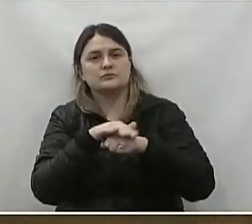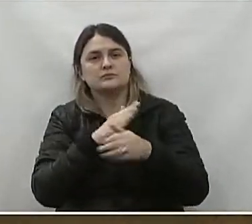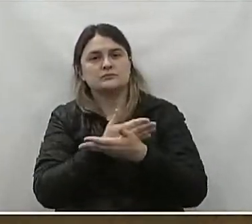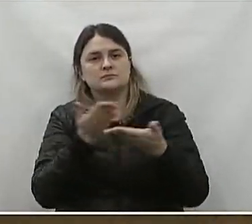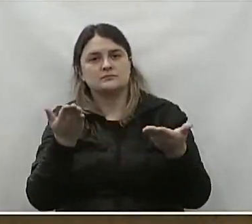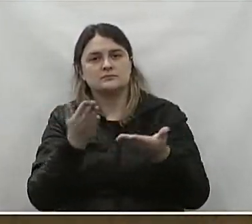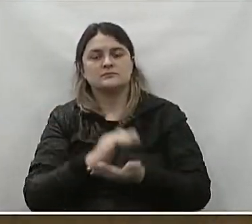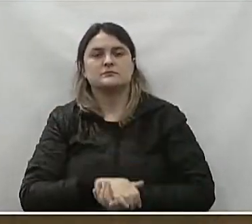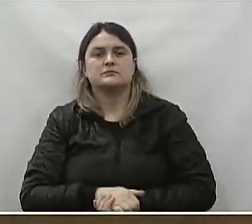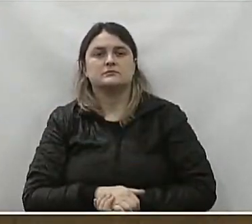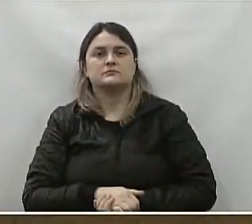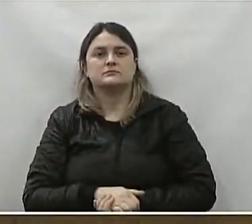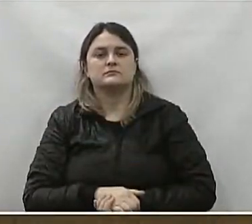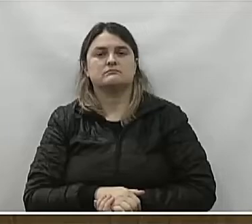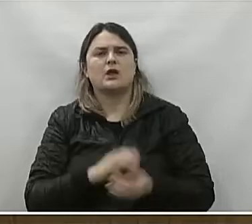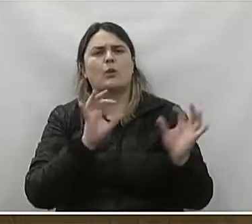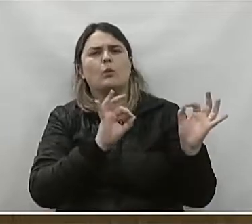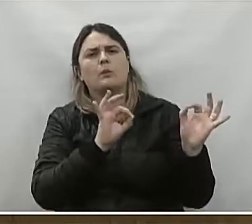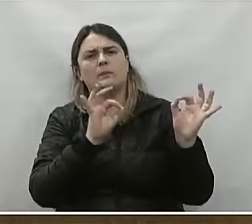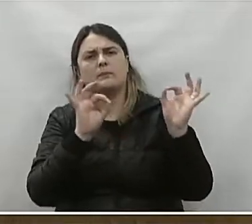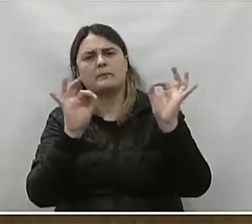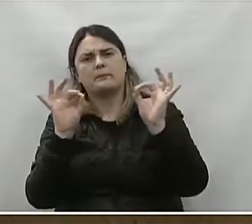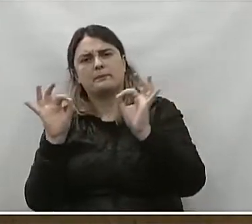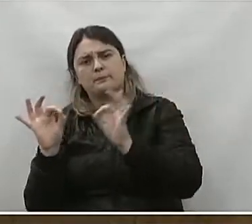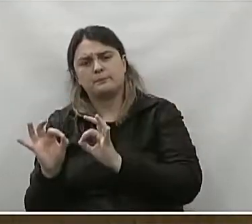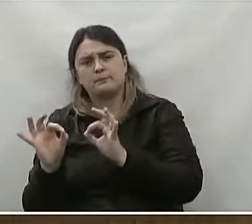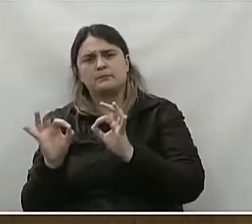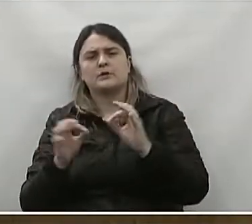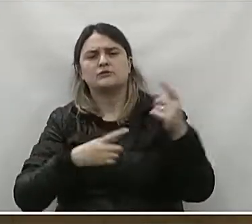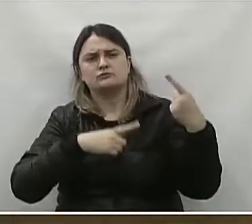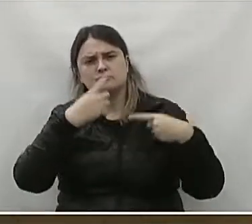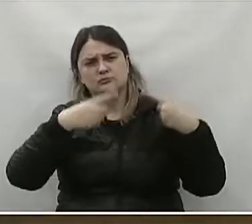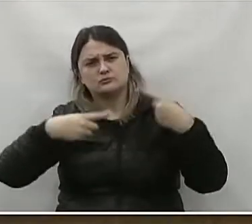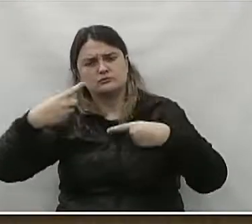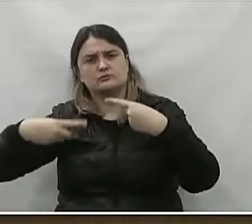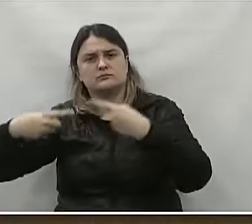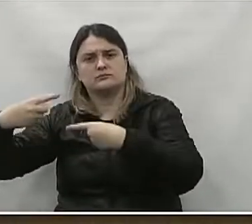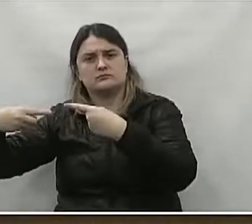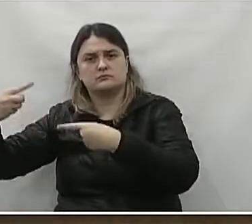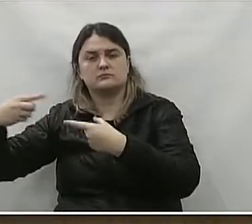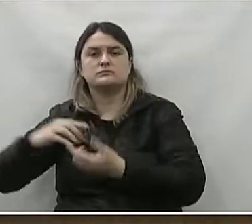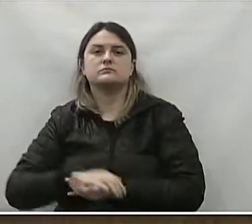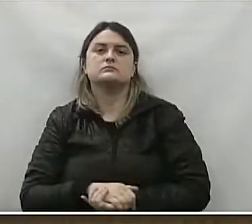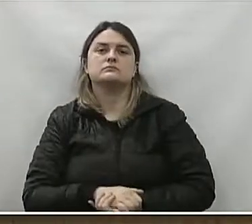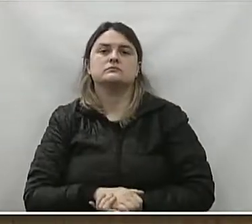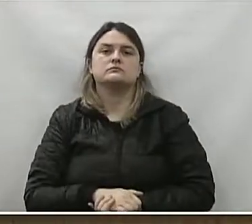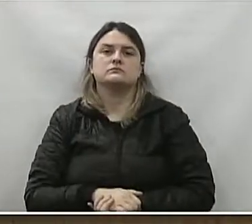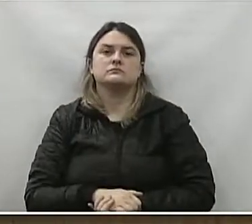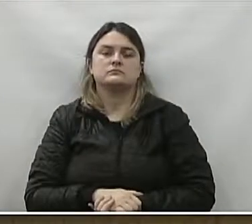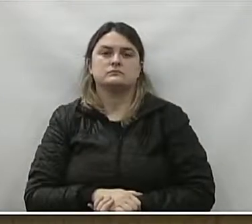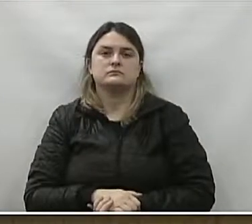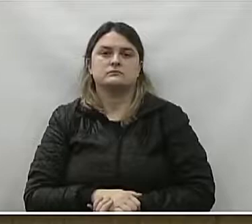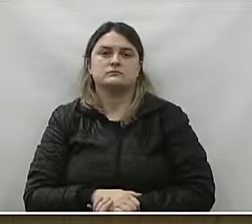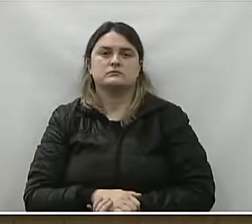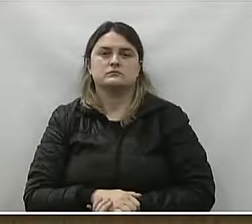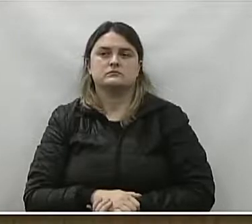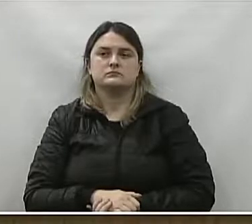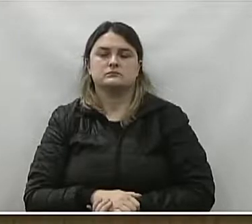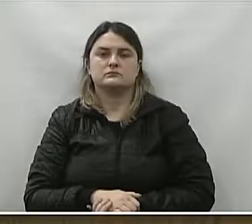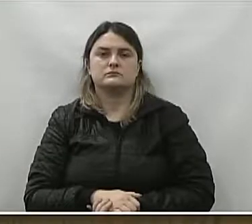todos o acompanhando aí todas essas discussões e